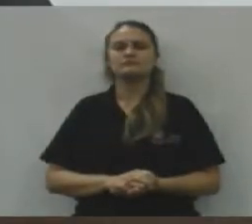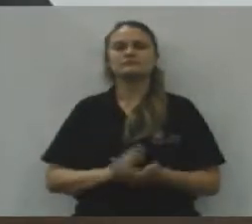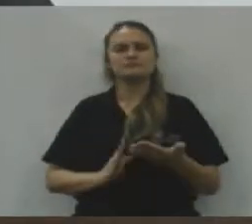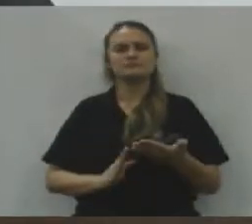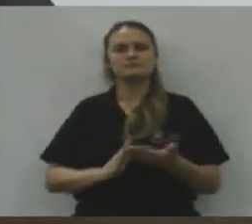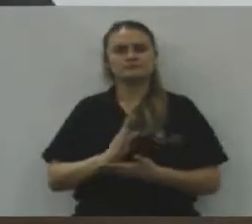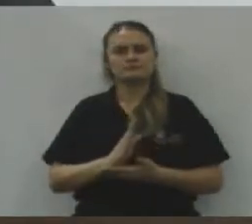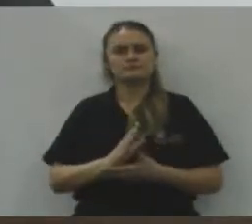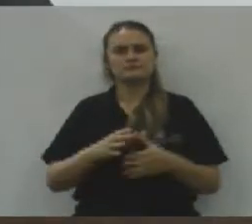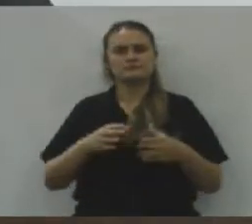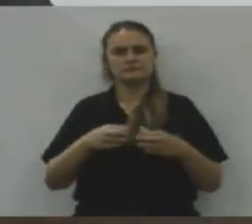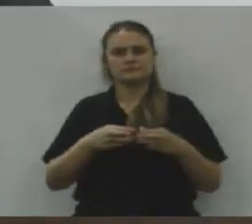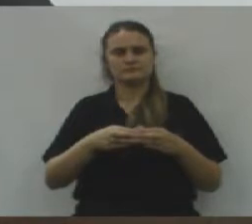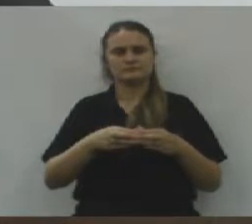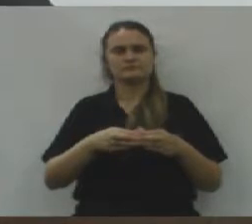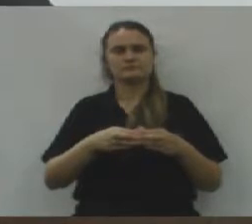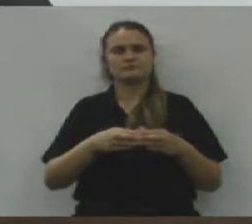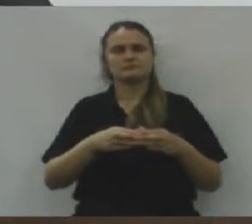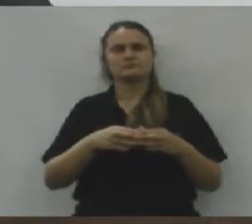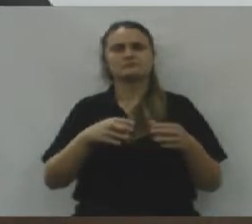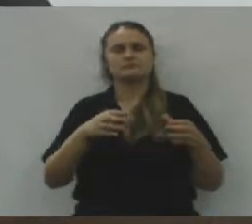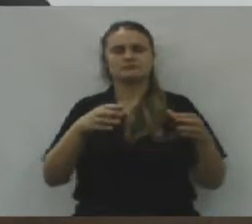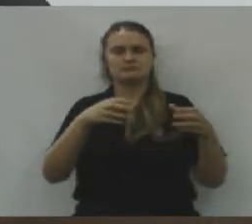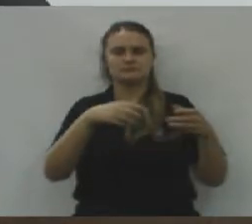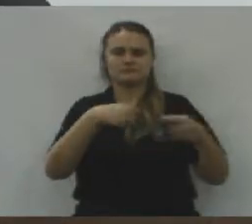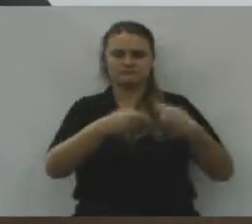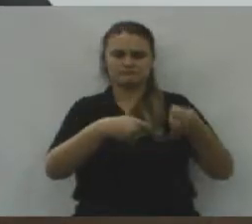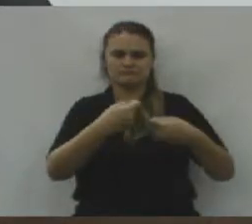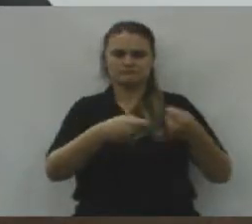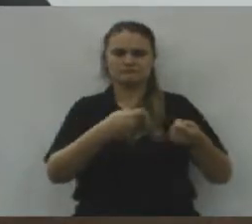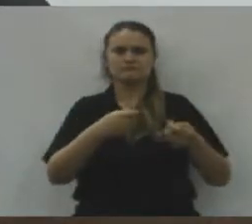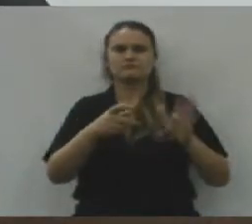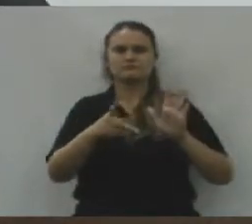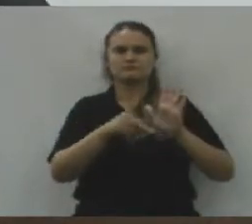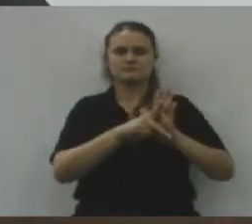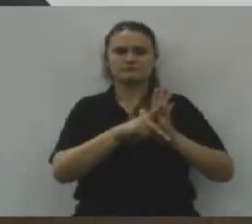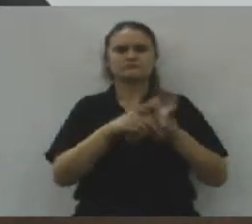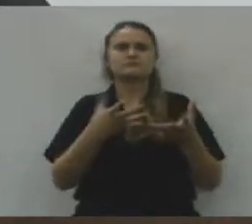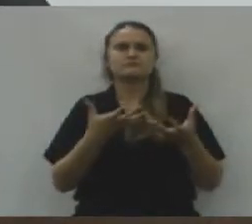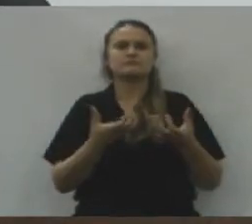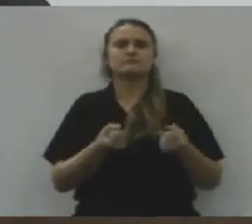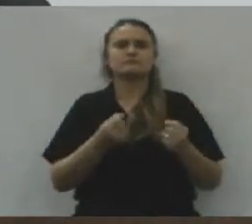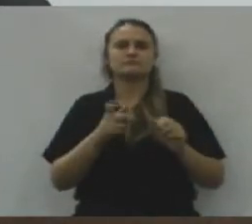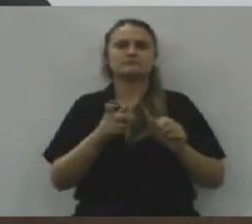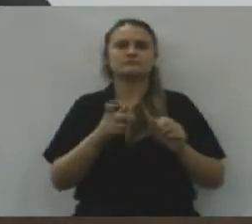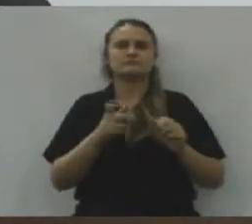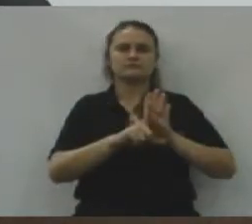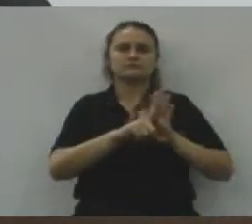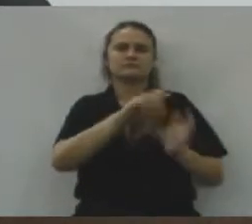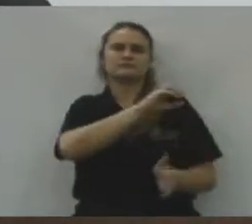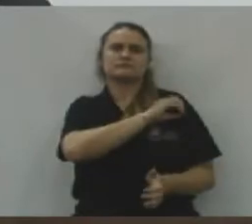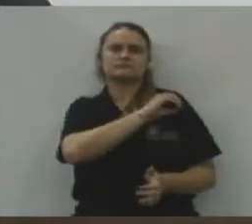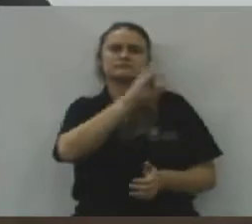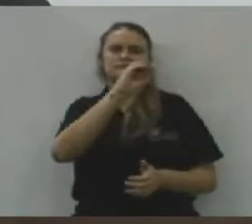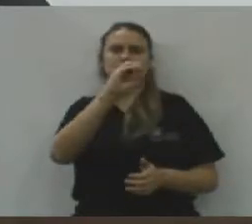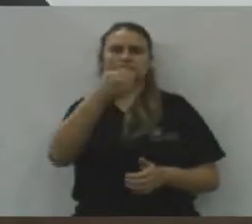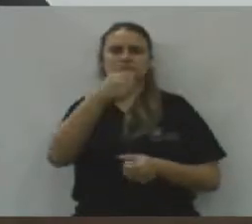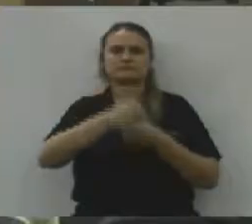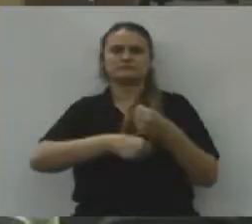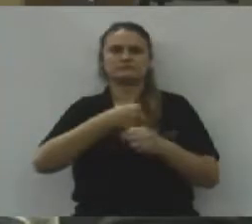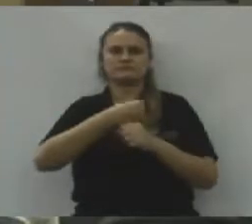Aprovado o parecer fundamentado da Comissão de Finanças, Orçamento e Patrimônio, favorável ao projeto de lei ordinária número